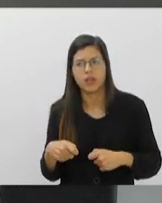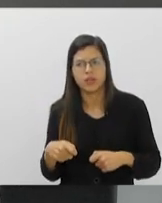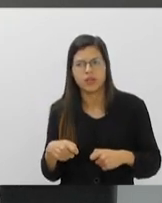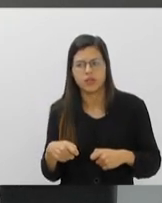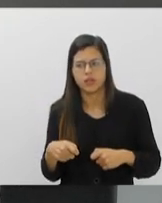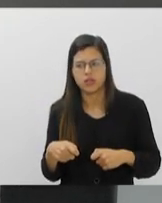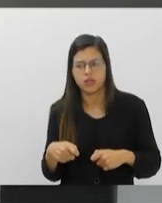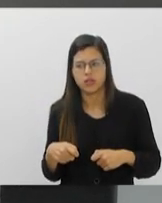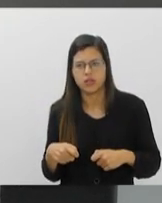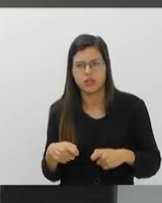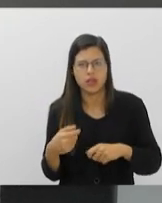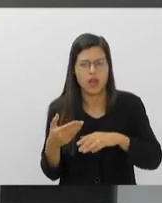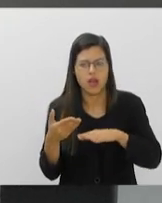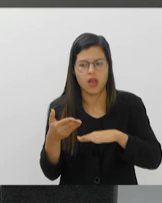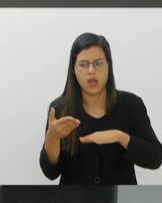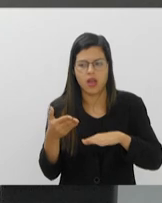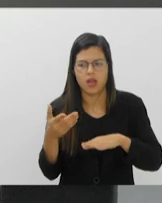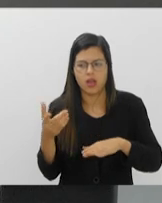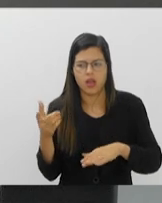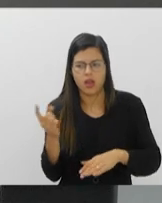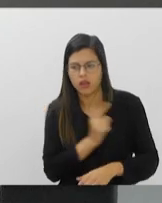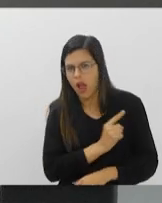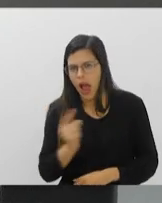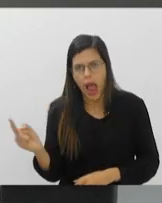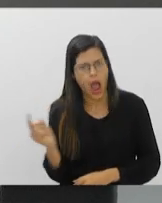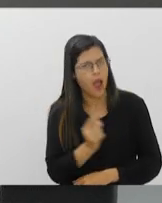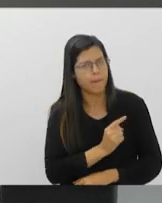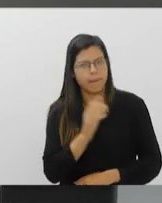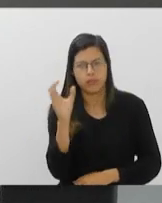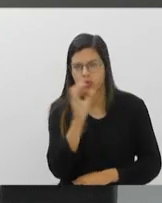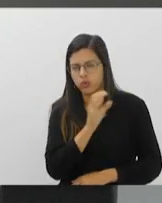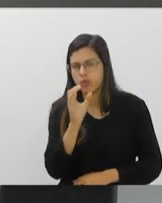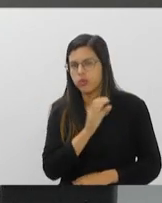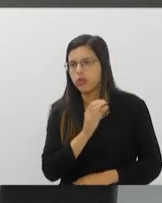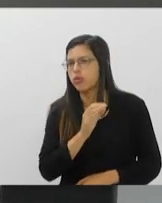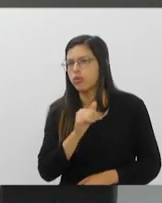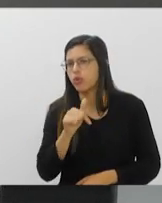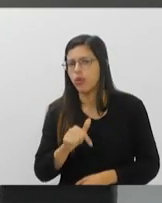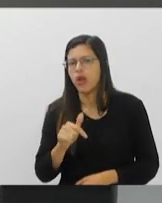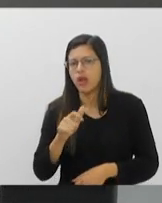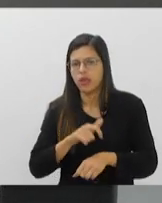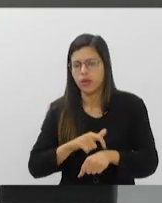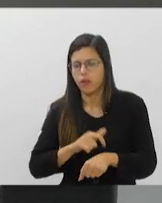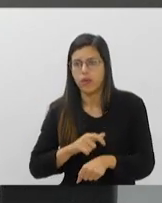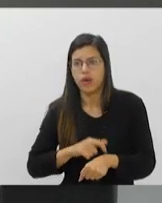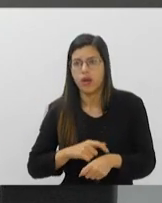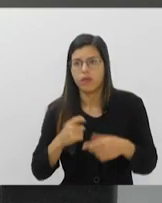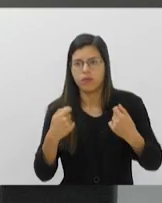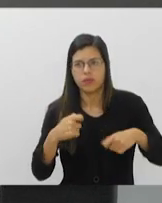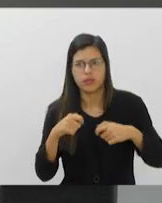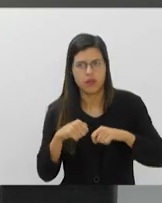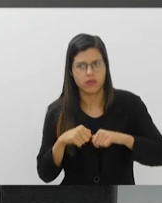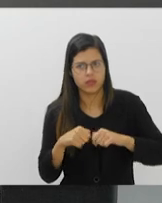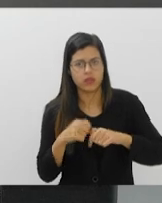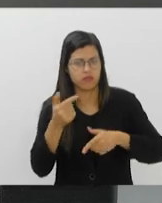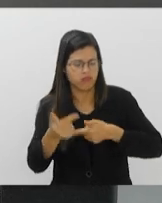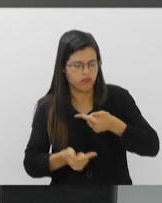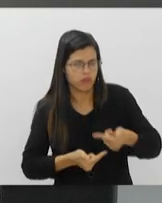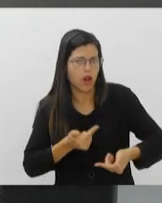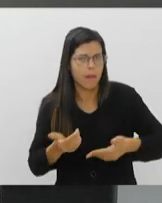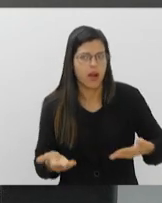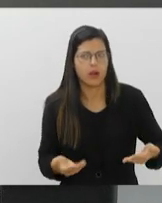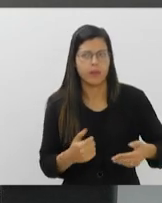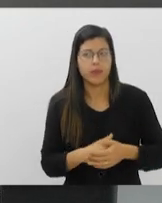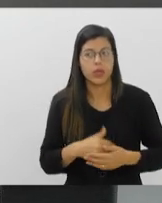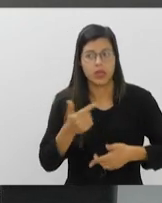rápido é isso que a lei fala é uma situação excepcional e temporária Então tem que ser feito um trabalho etc